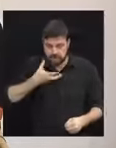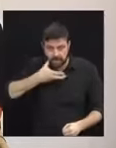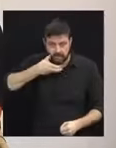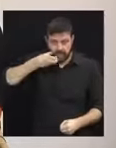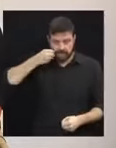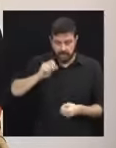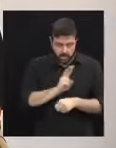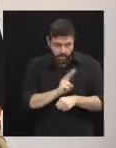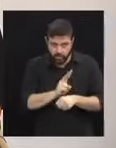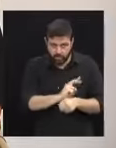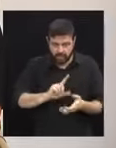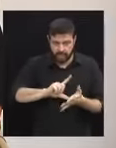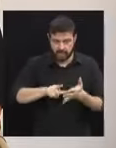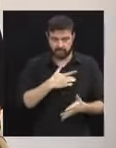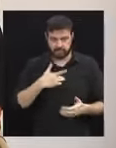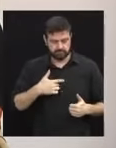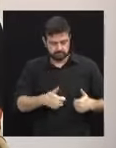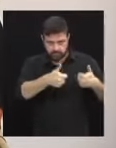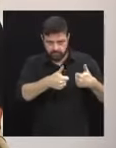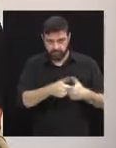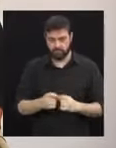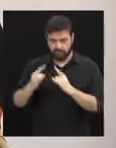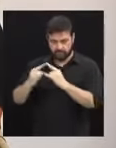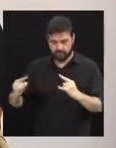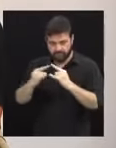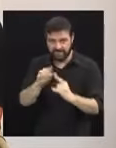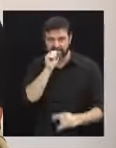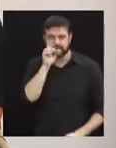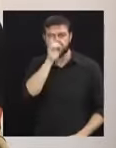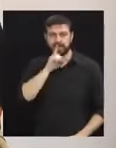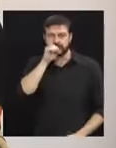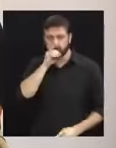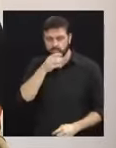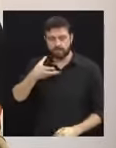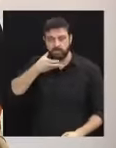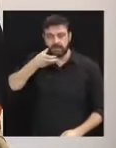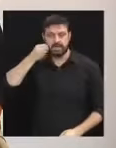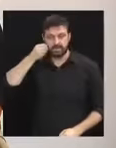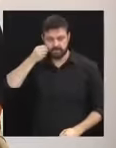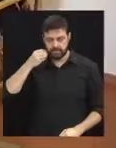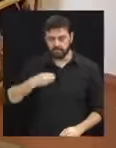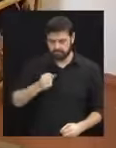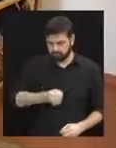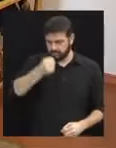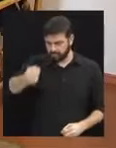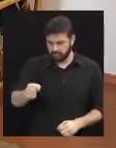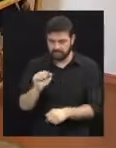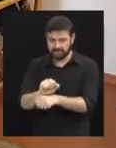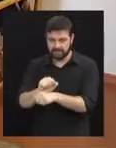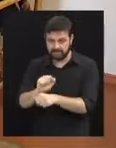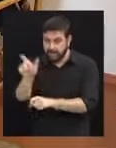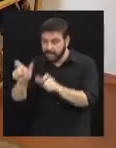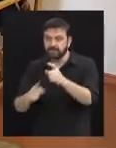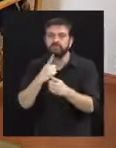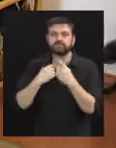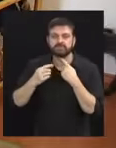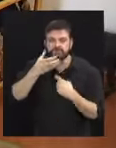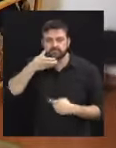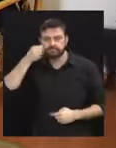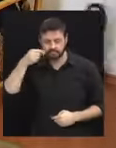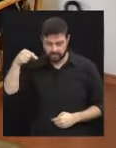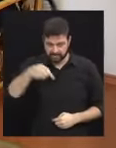resgatar, tratar e nós temos feiras todos os finais de semana e já levar para feira para eles ser adotados. Os que estão